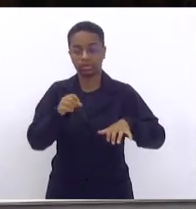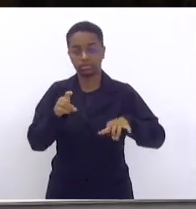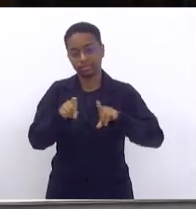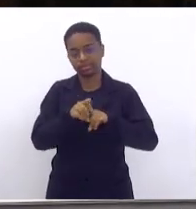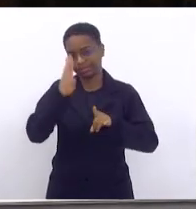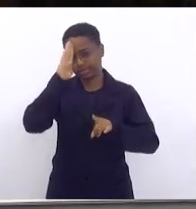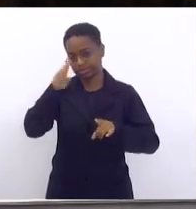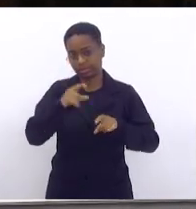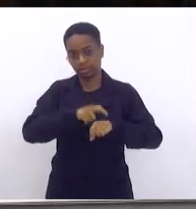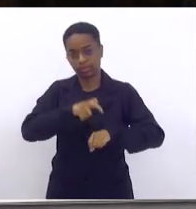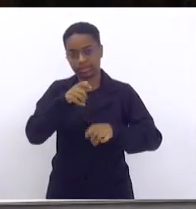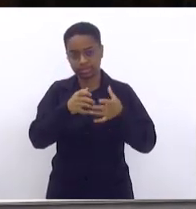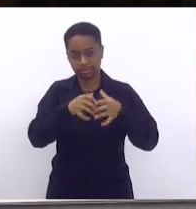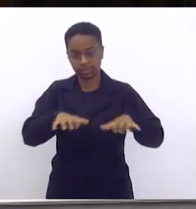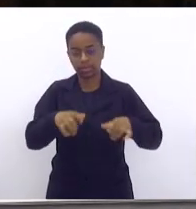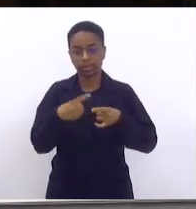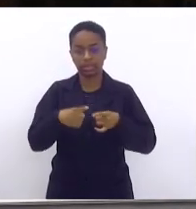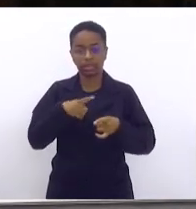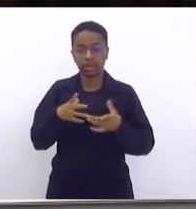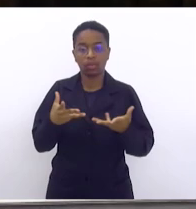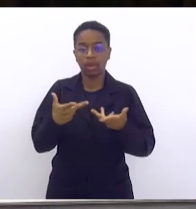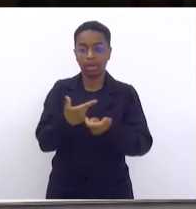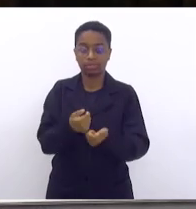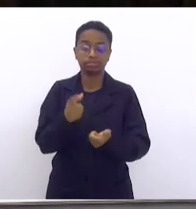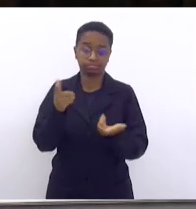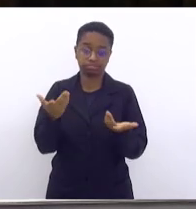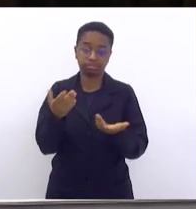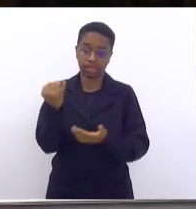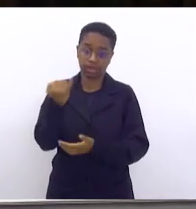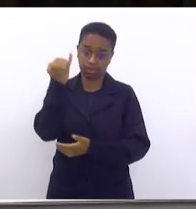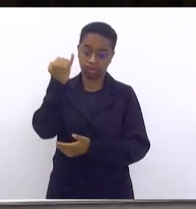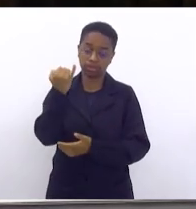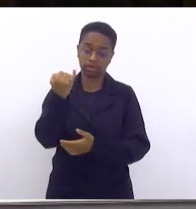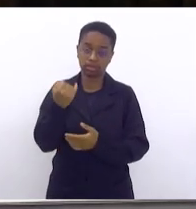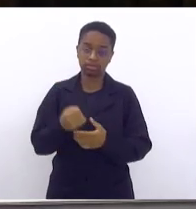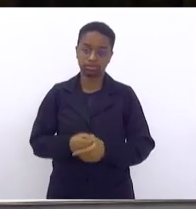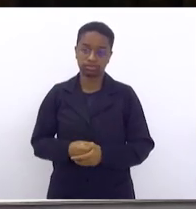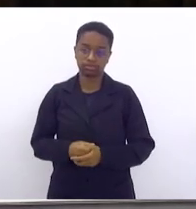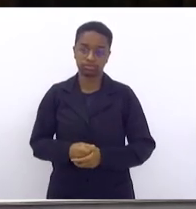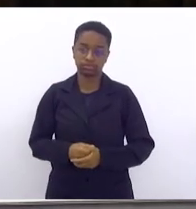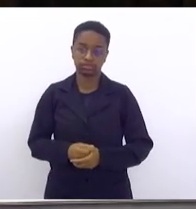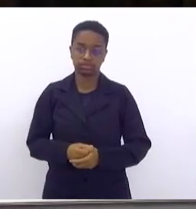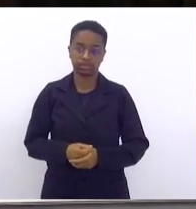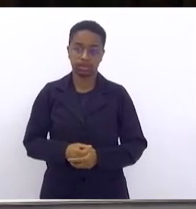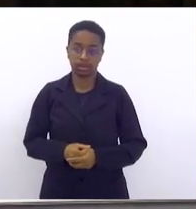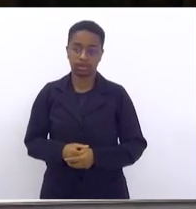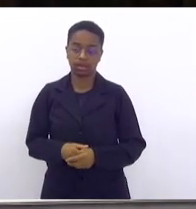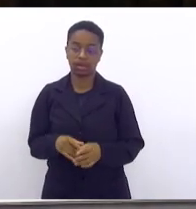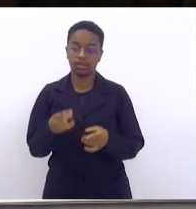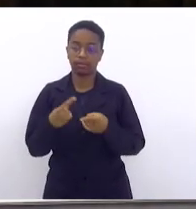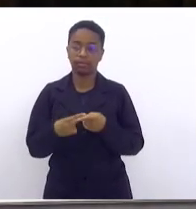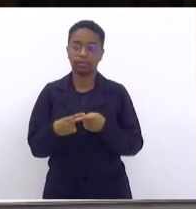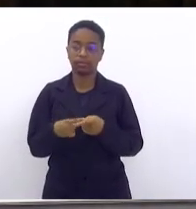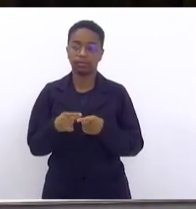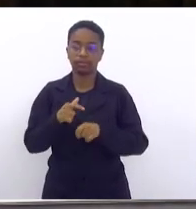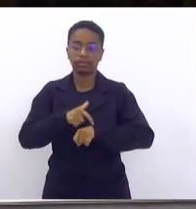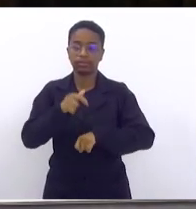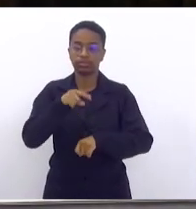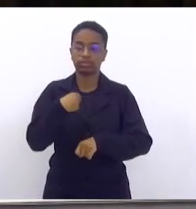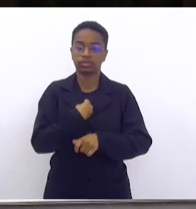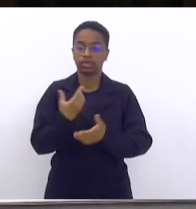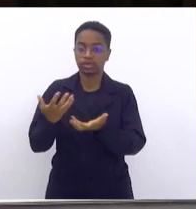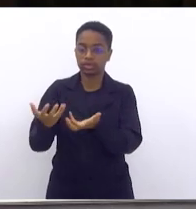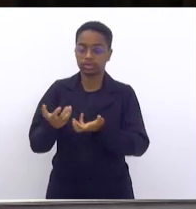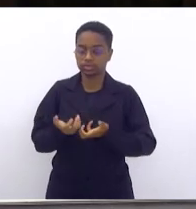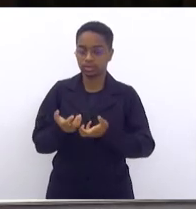na separação para que venha com qualidade é extremamente relevante porque porque quando a gente recebe os fardos de resíduo